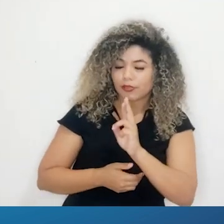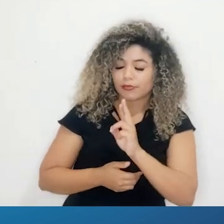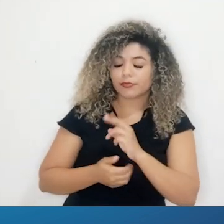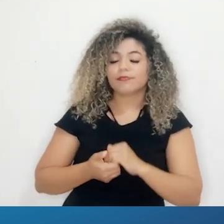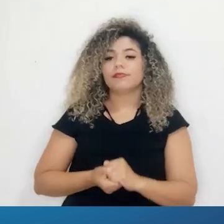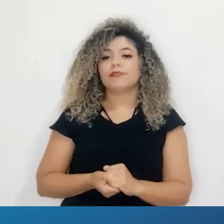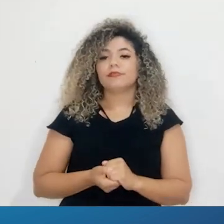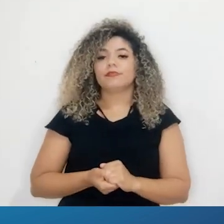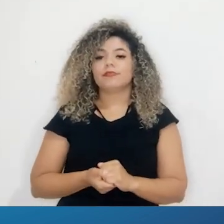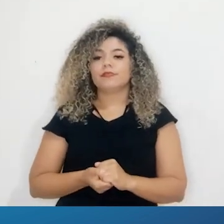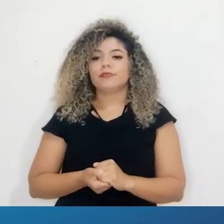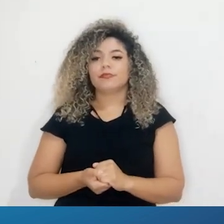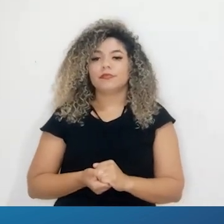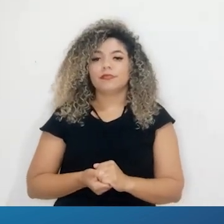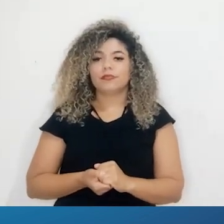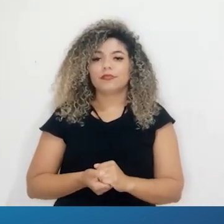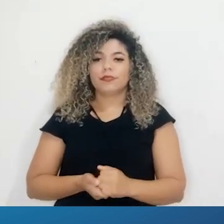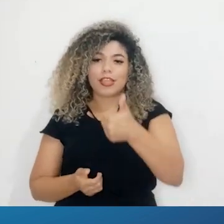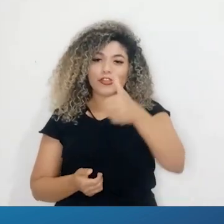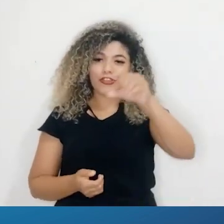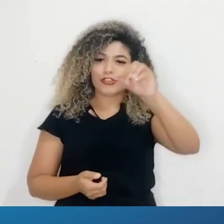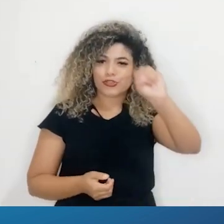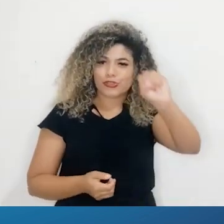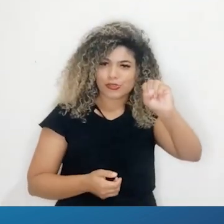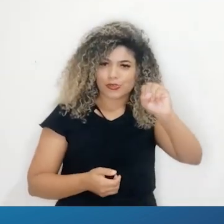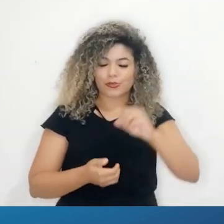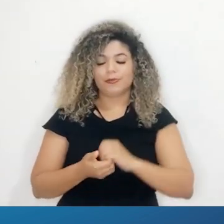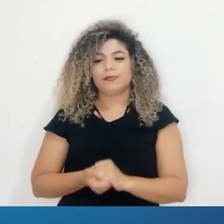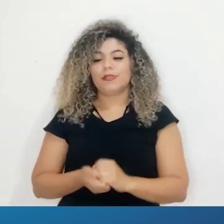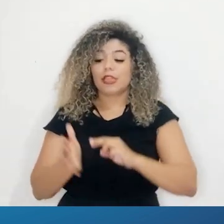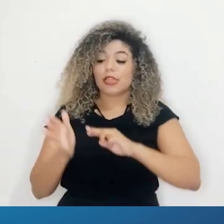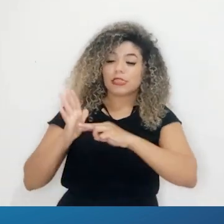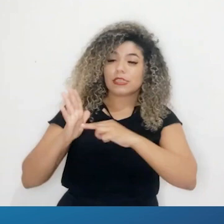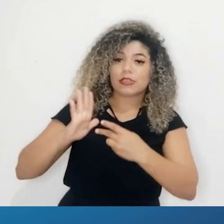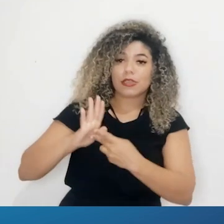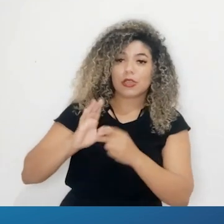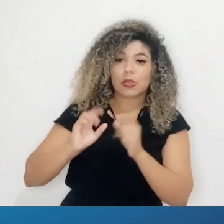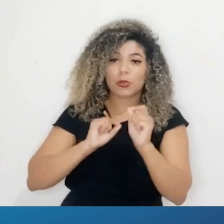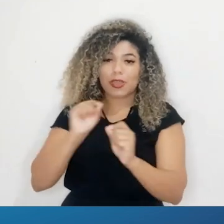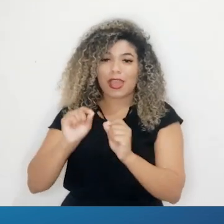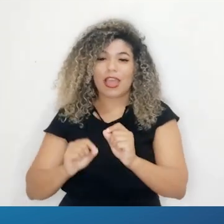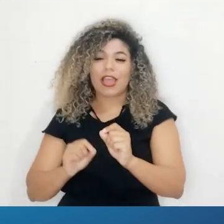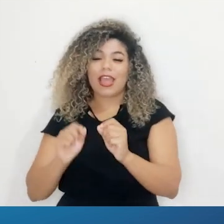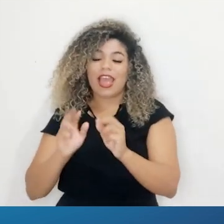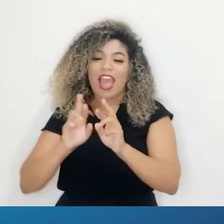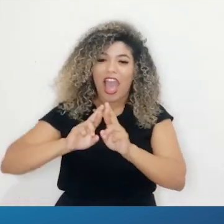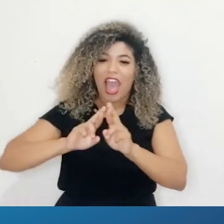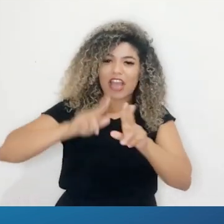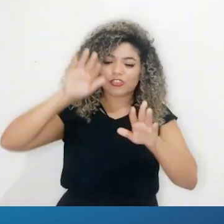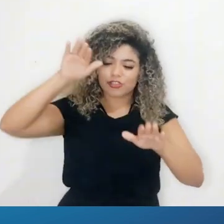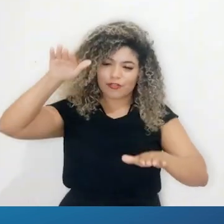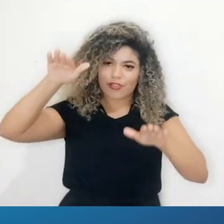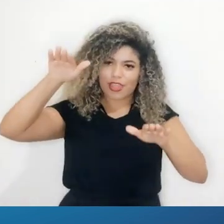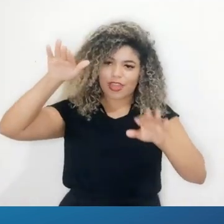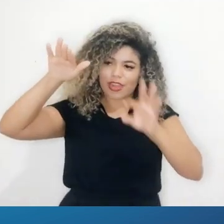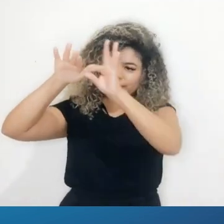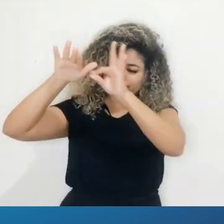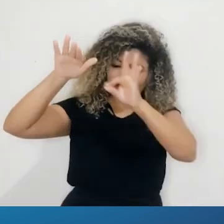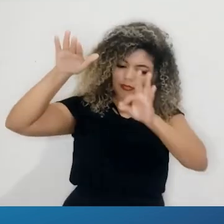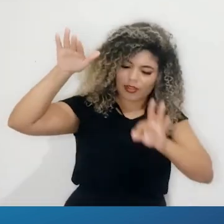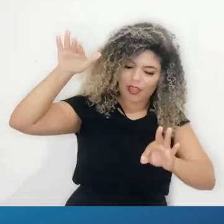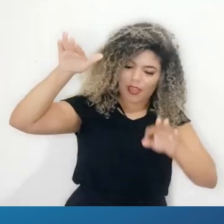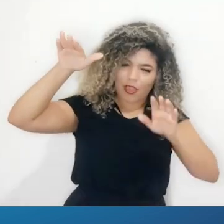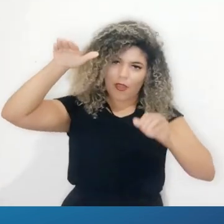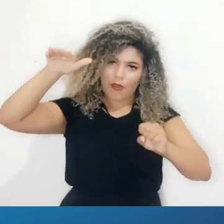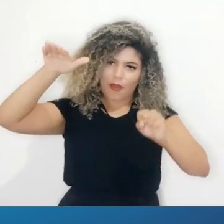190 = 18 neste caso quer dizer que a diferença a distância entre o